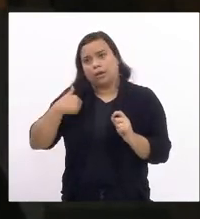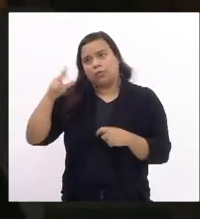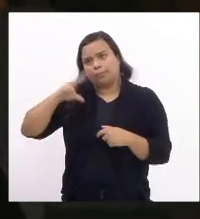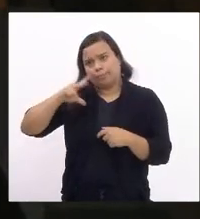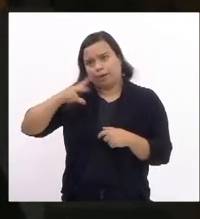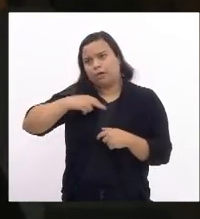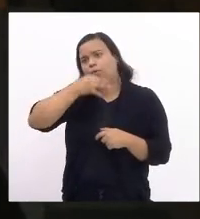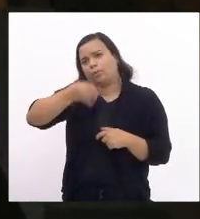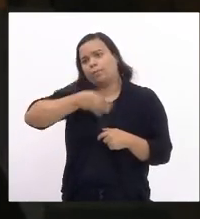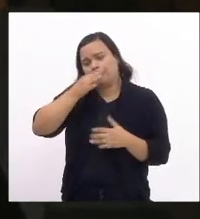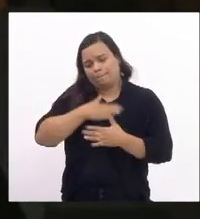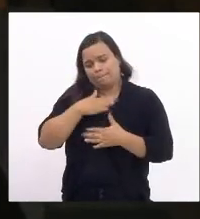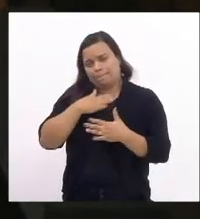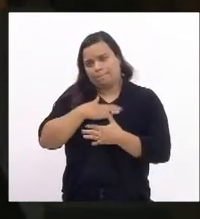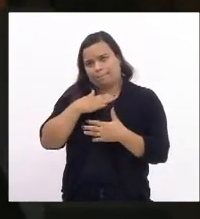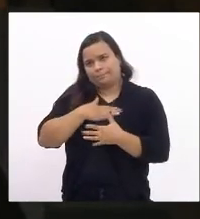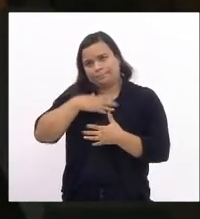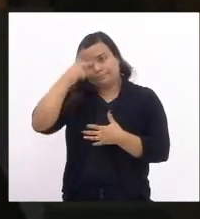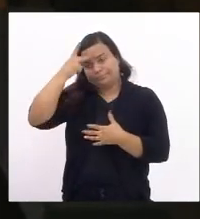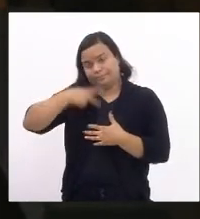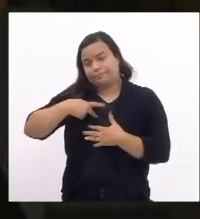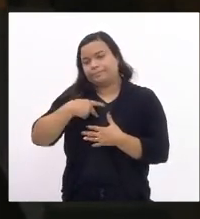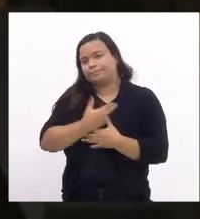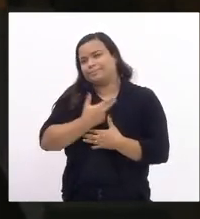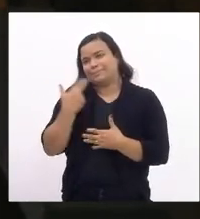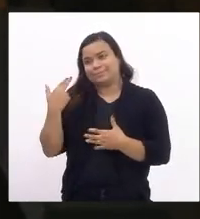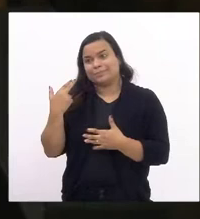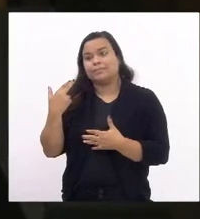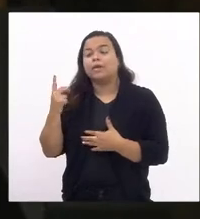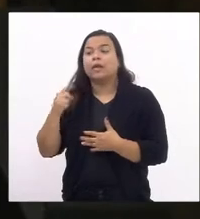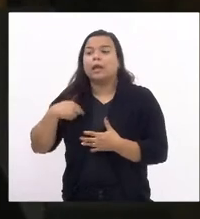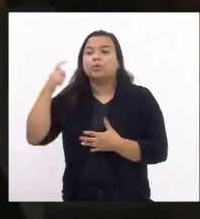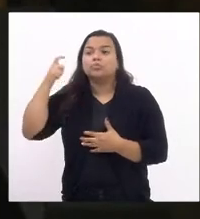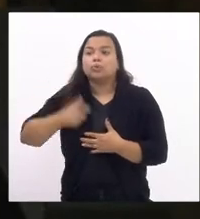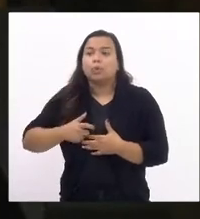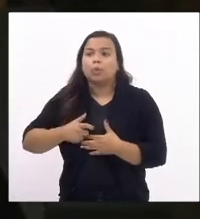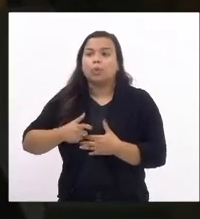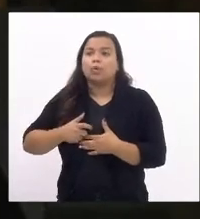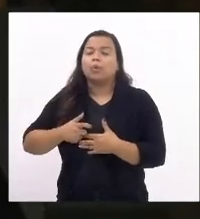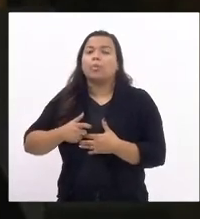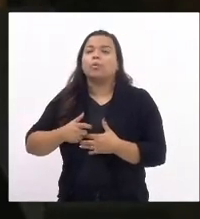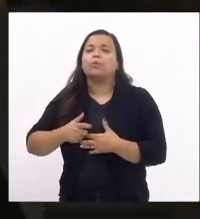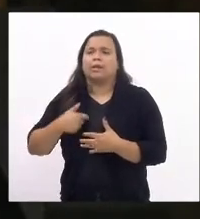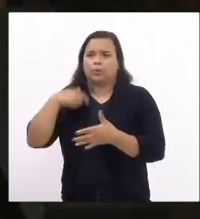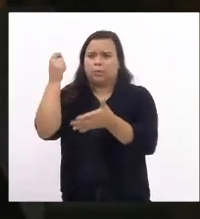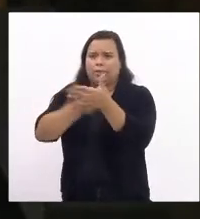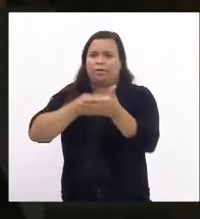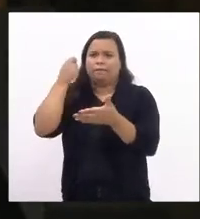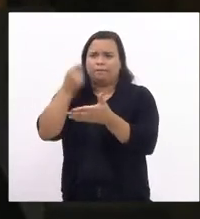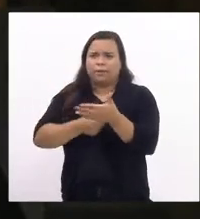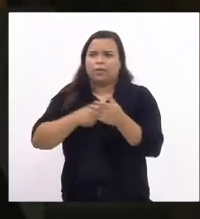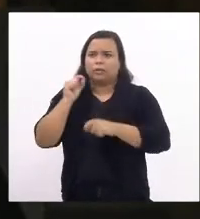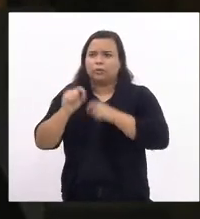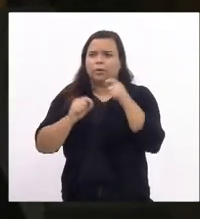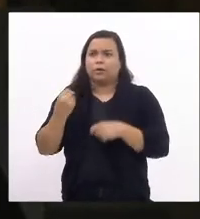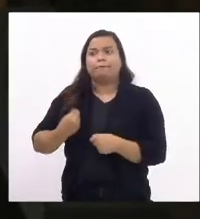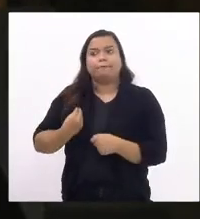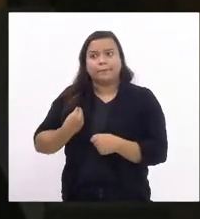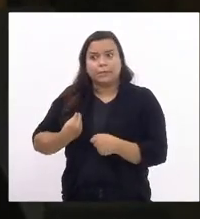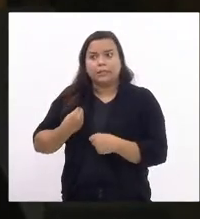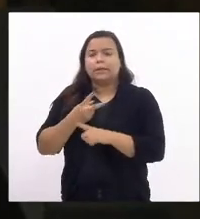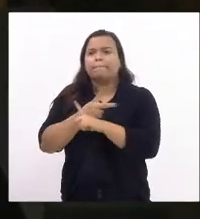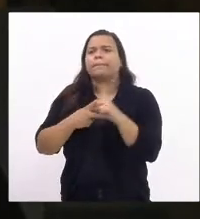aí falo em meu nome, que sou um daqueles que defende a vida